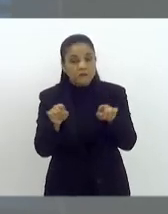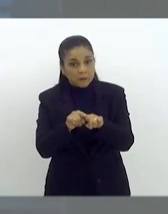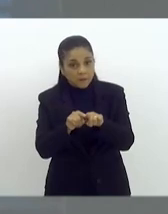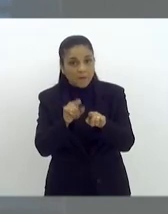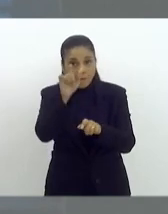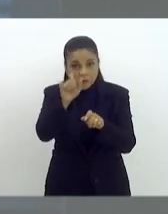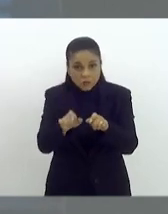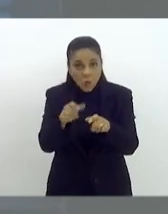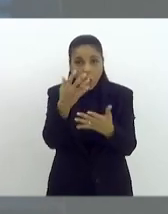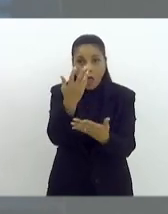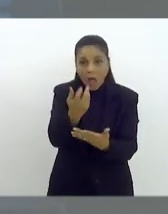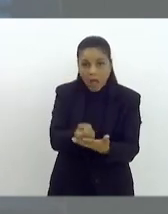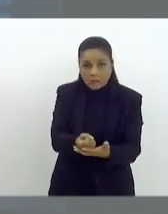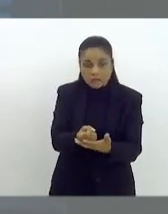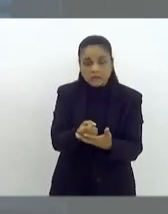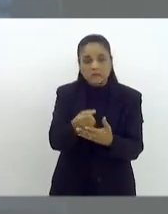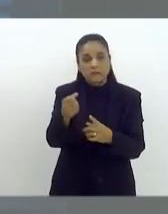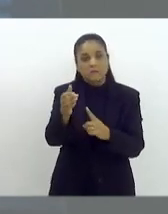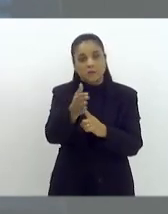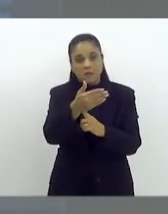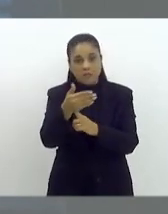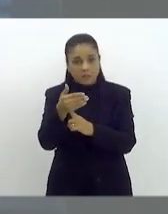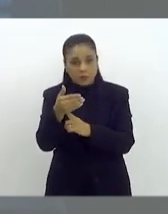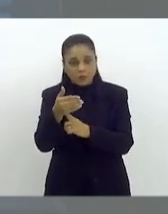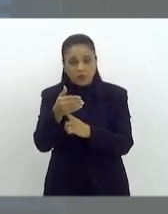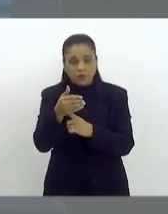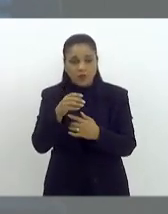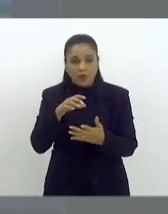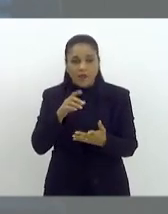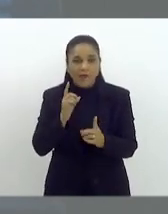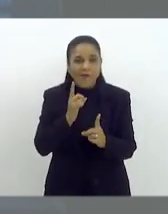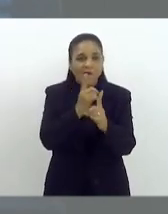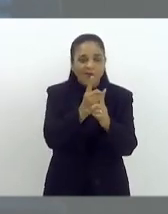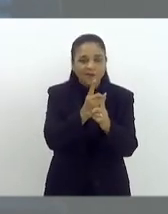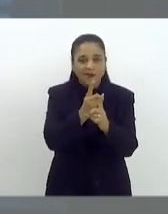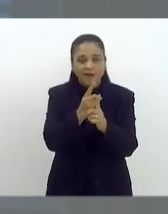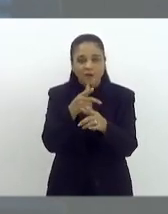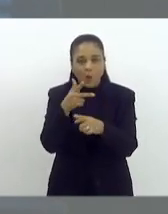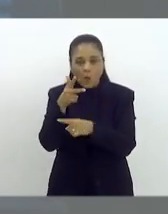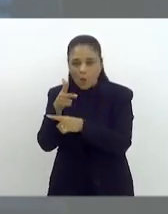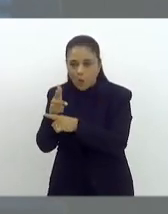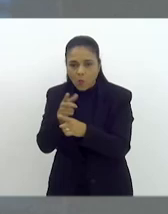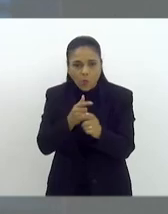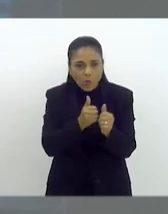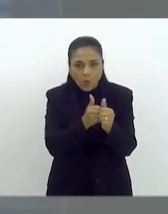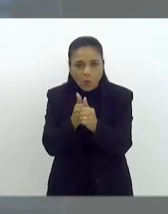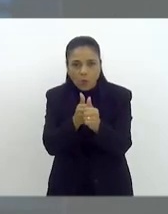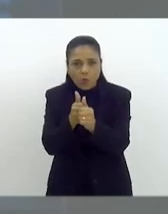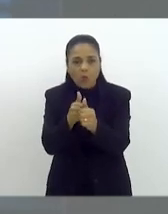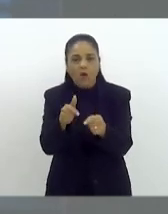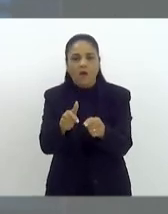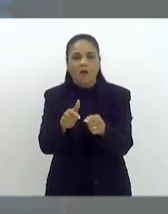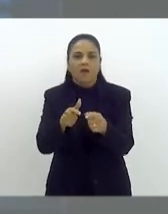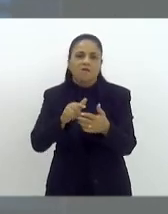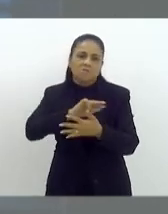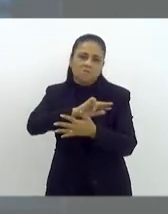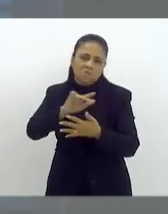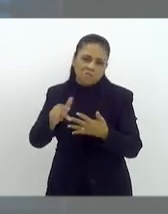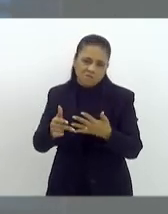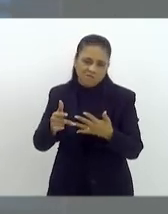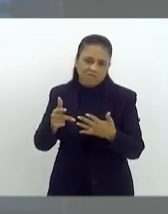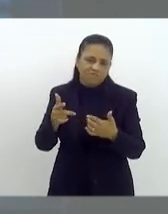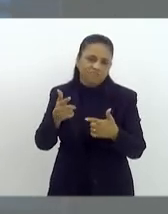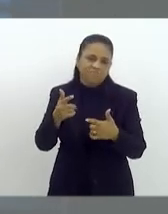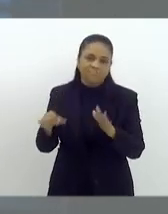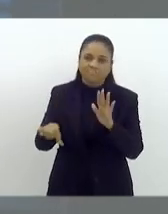a partir desses dispositivos serem localizadas serem monitoradas diversas como por